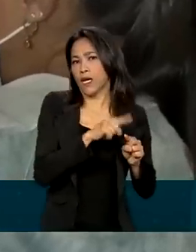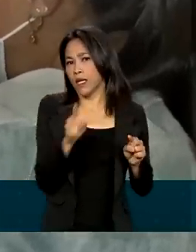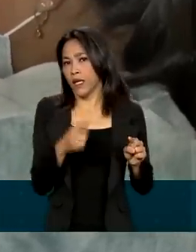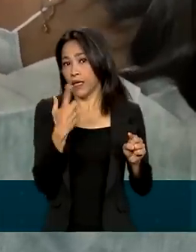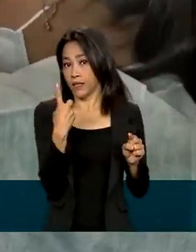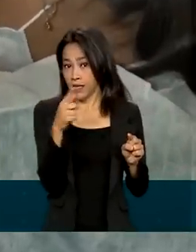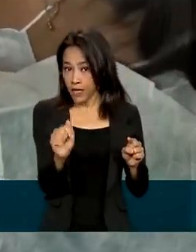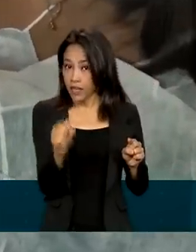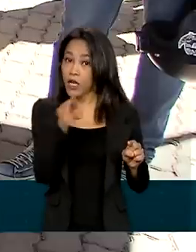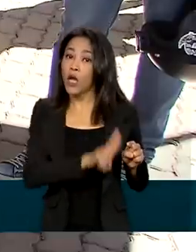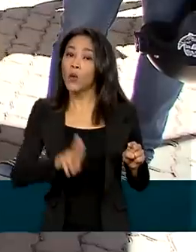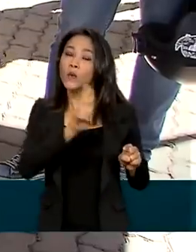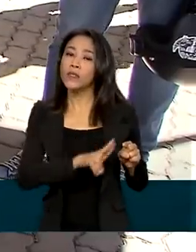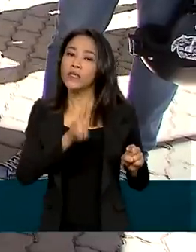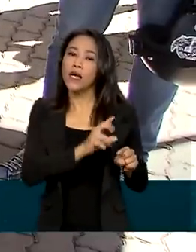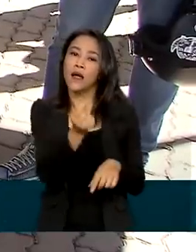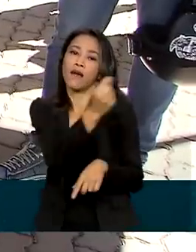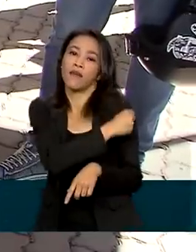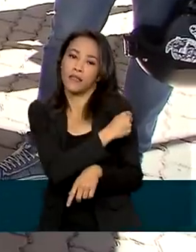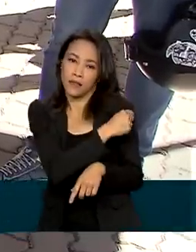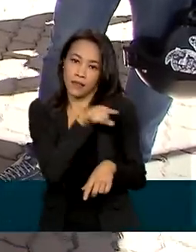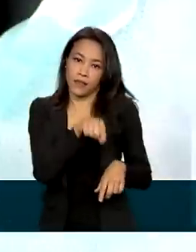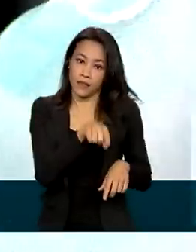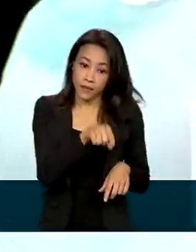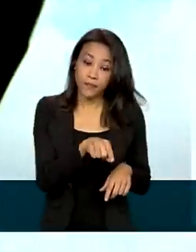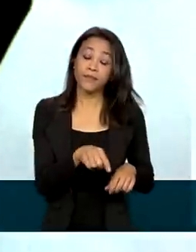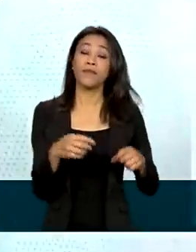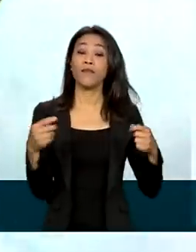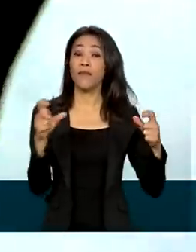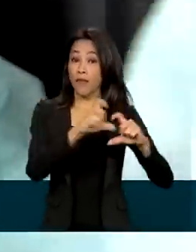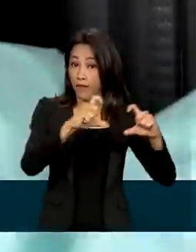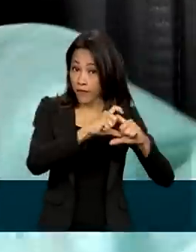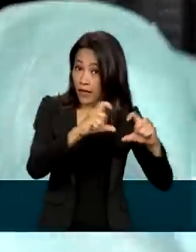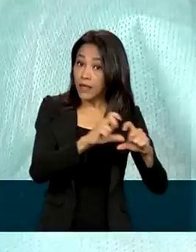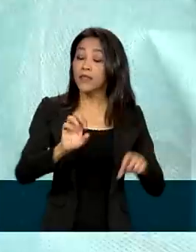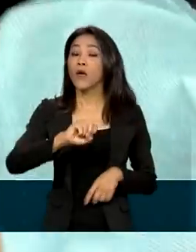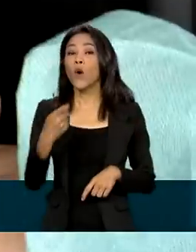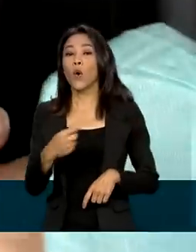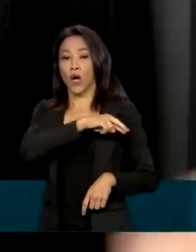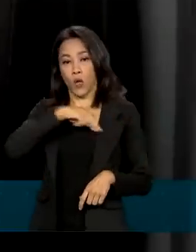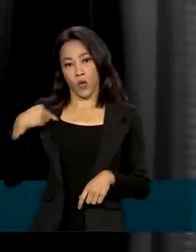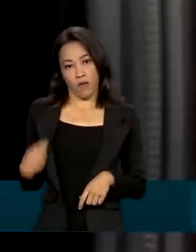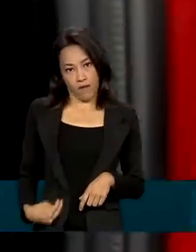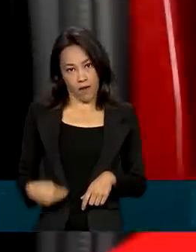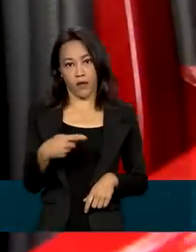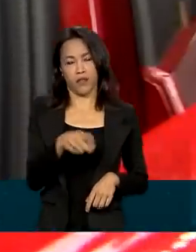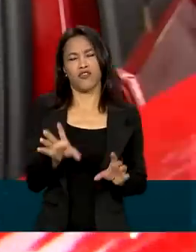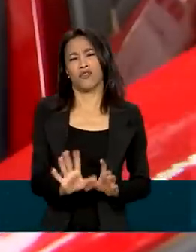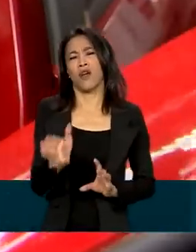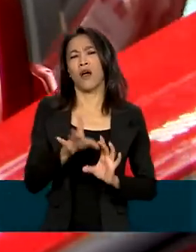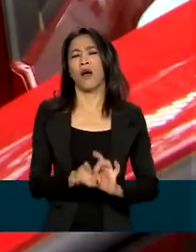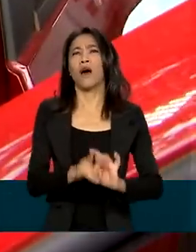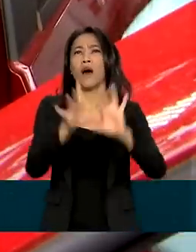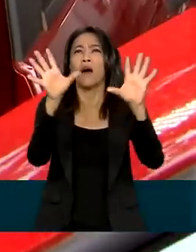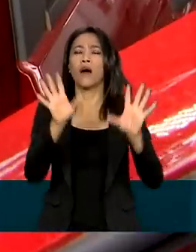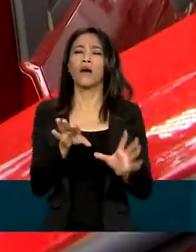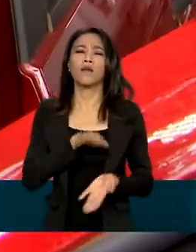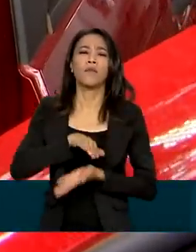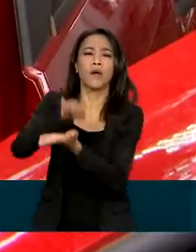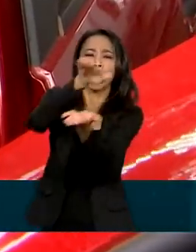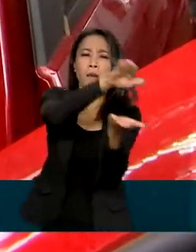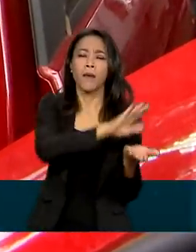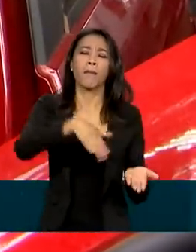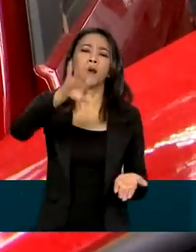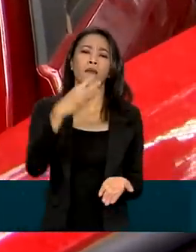este é utilizada É recomendada a fazer ou a coronaváquia as vacinas estão disponíveis em mais de 48.000